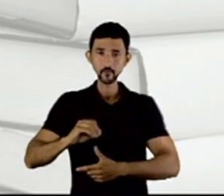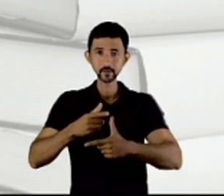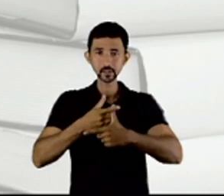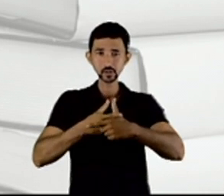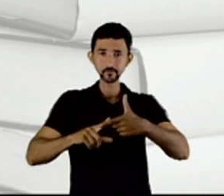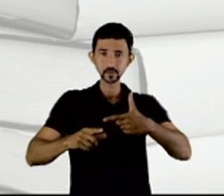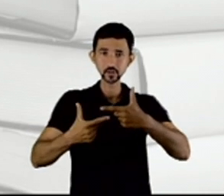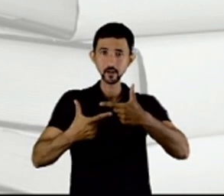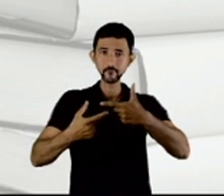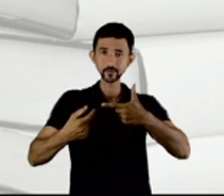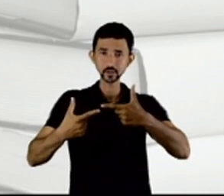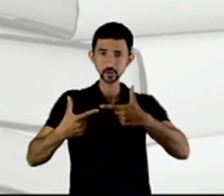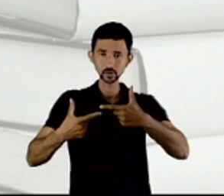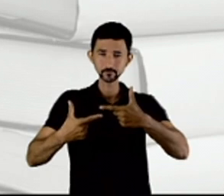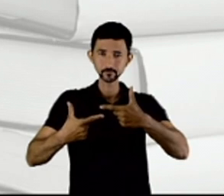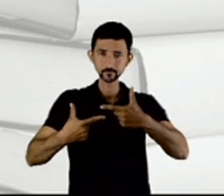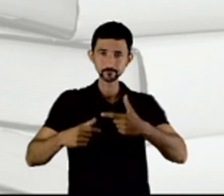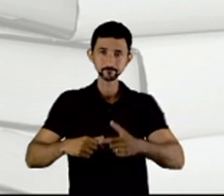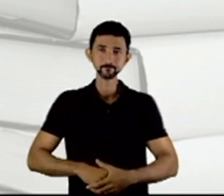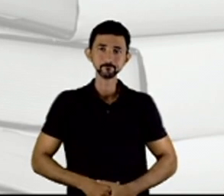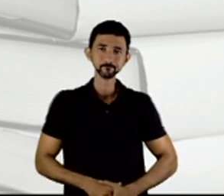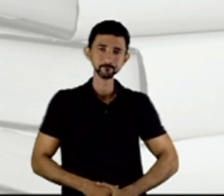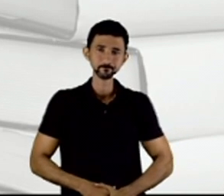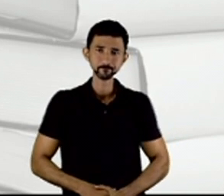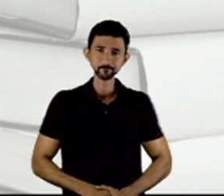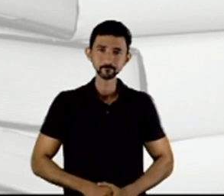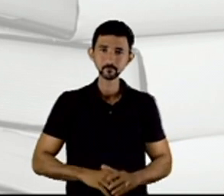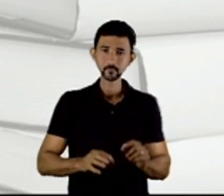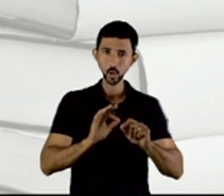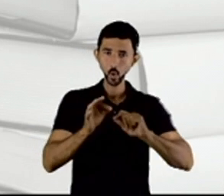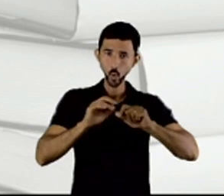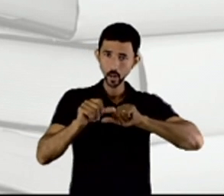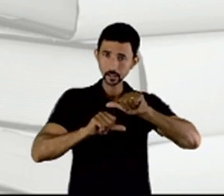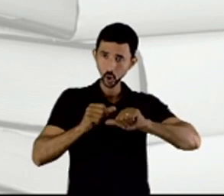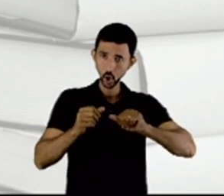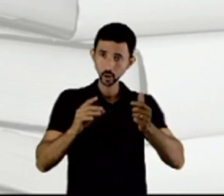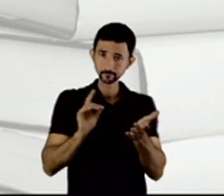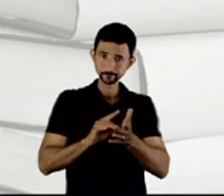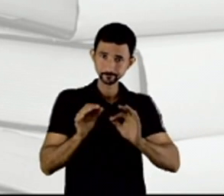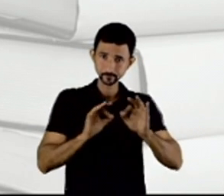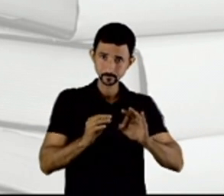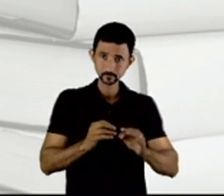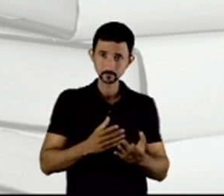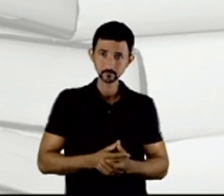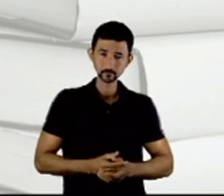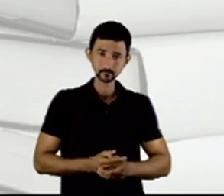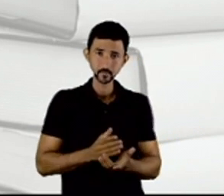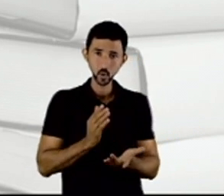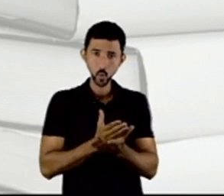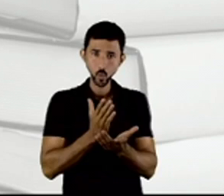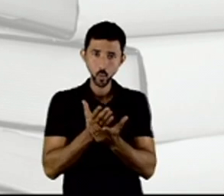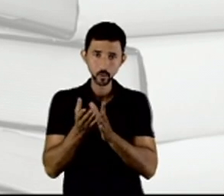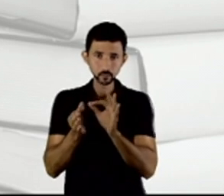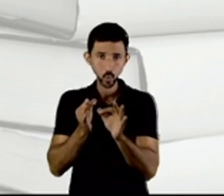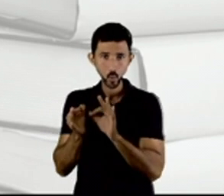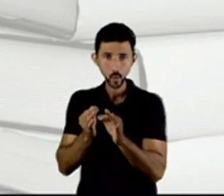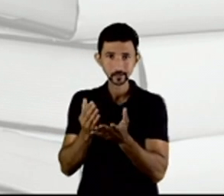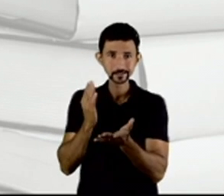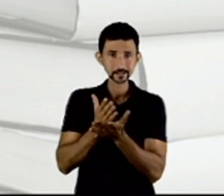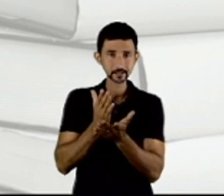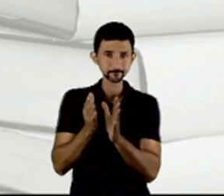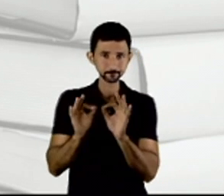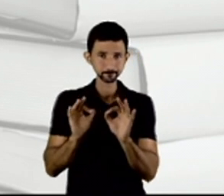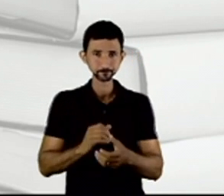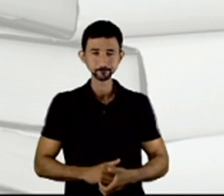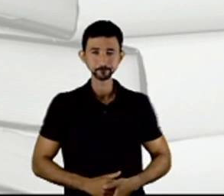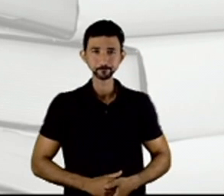décimos, certo? Essa seria a situação original, o comando original, por definição.